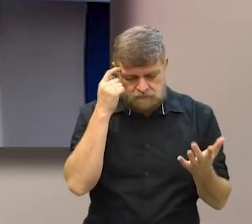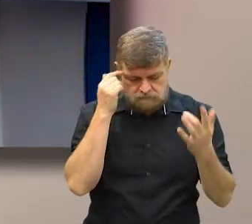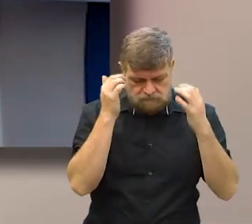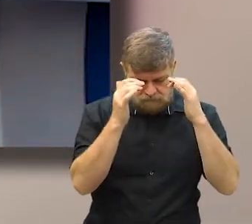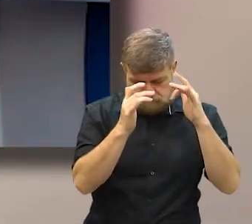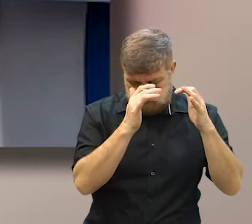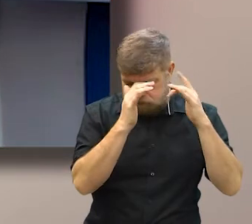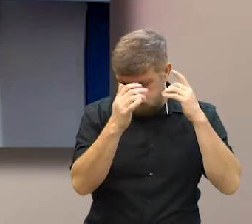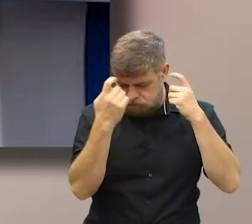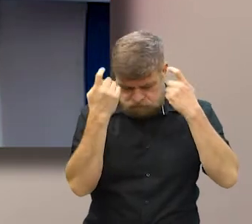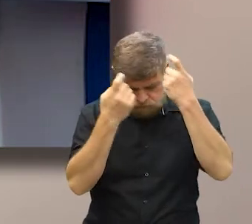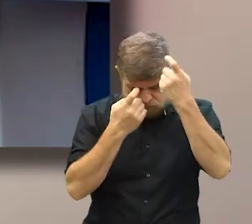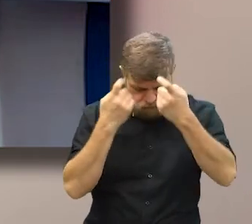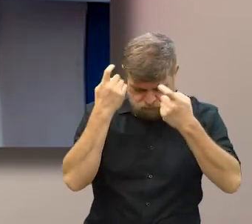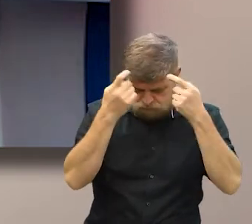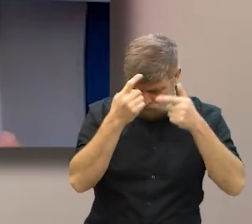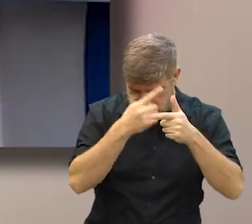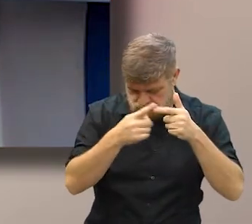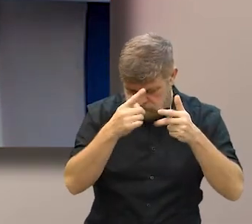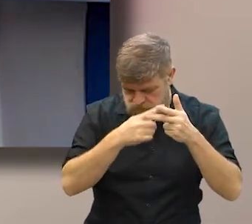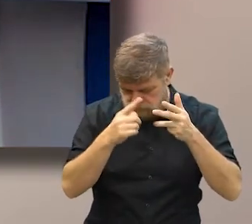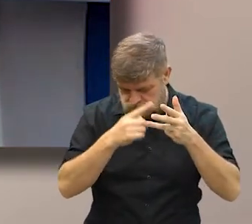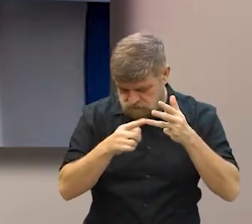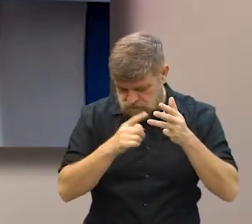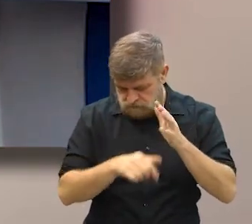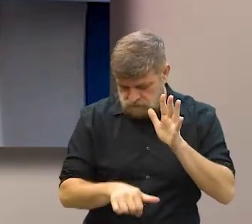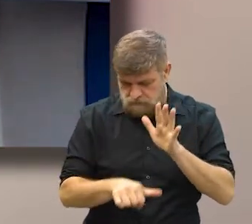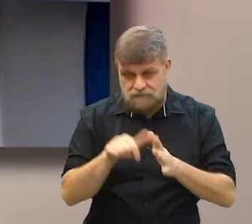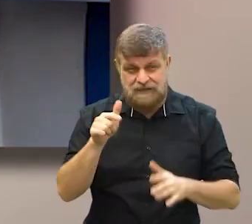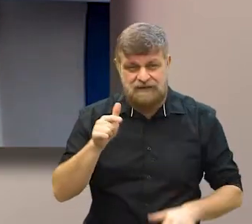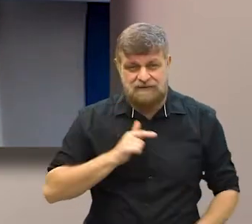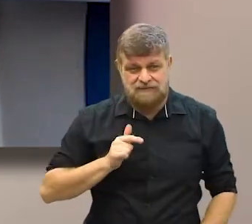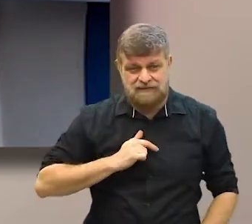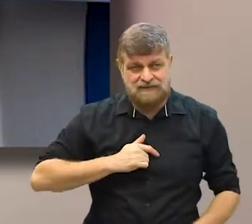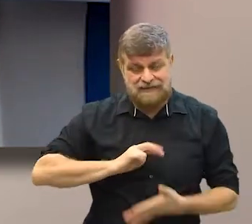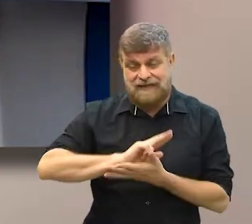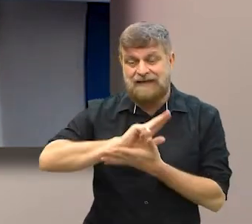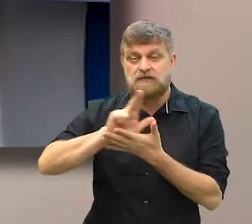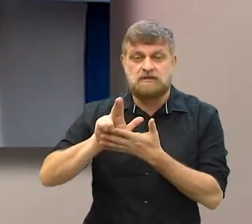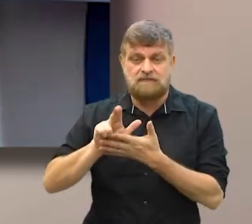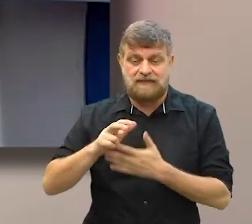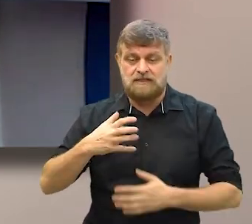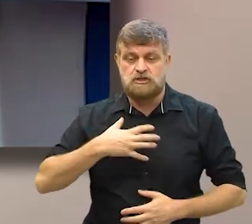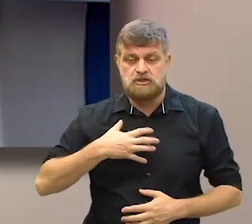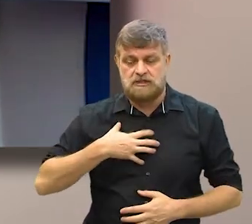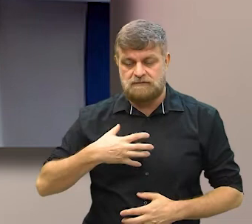agitada, com problemas, primeiro que você pode... Tem vários tipos de insônia, né?